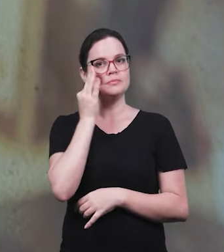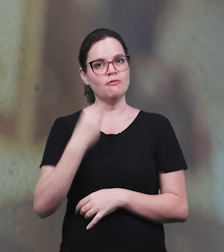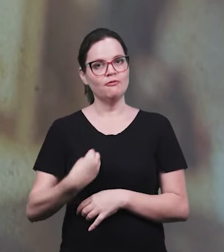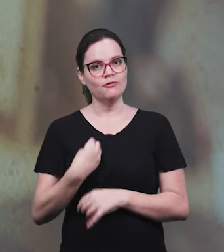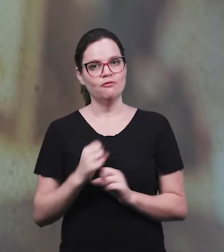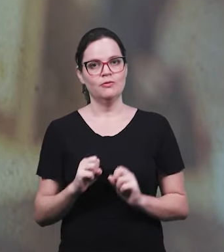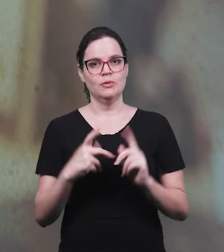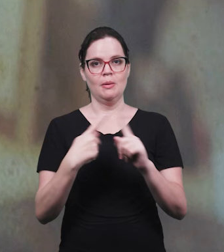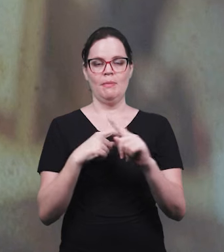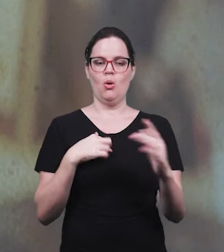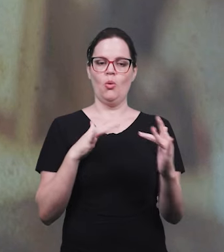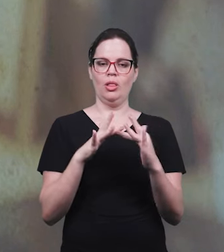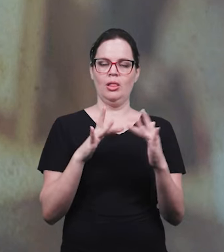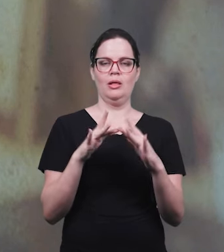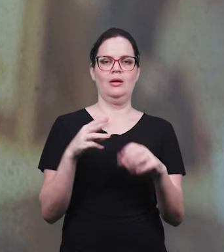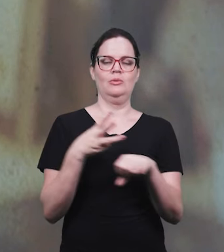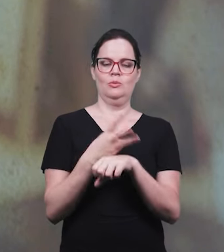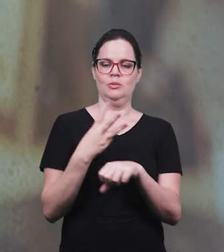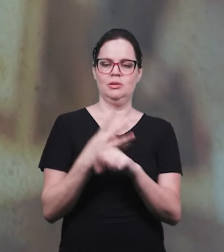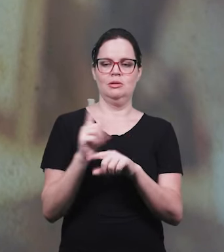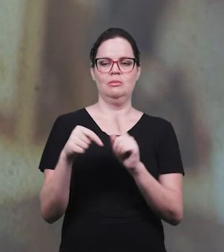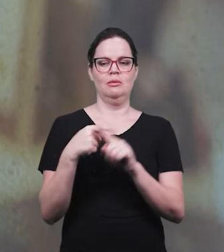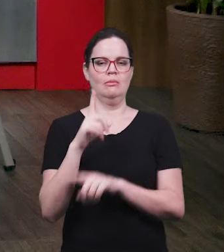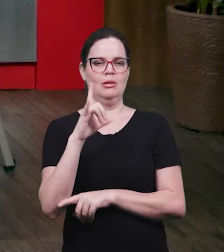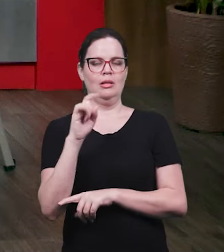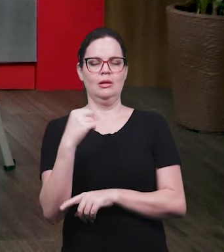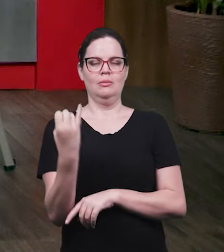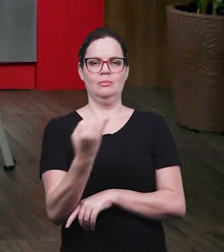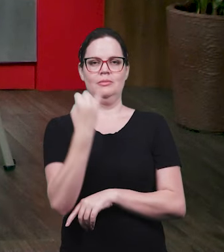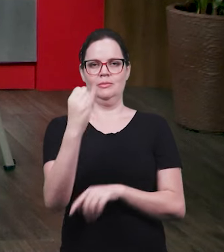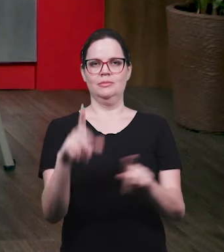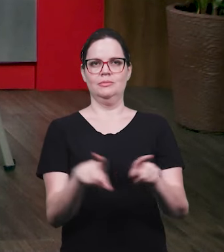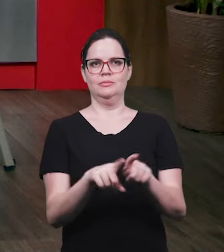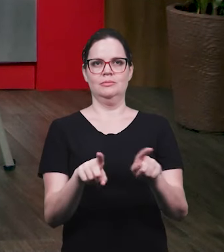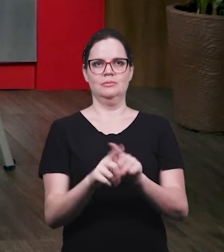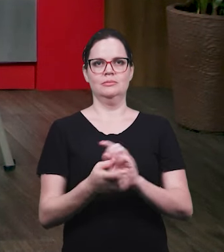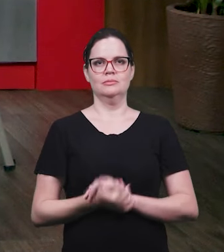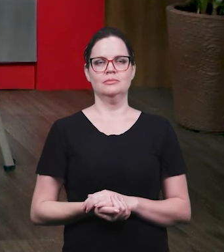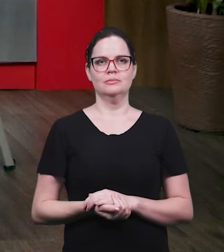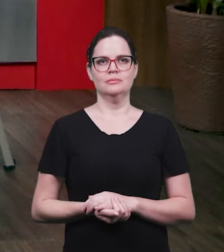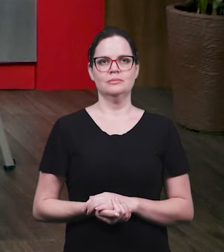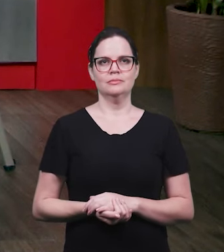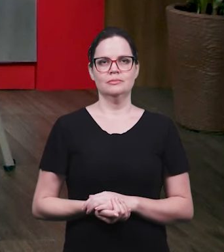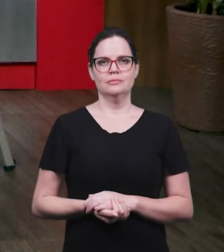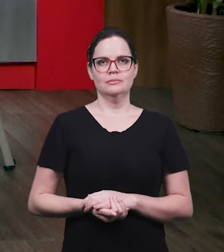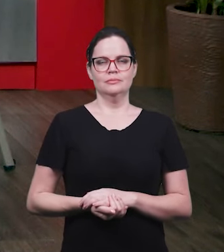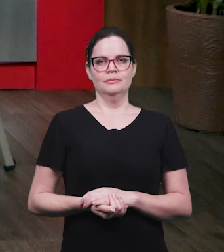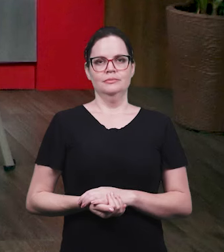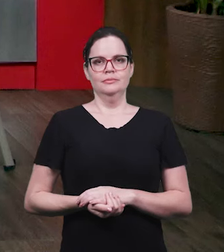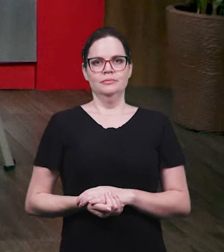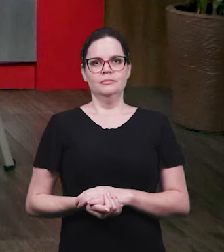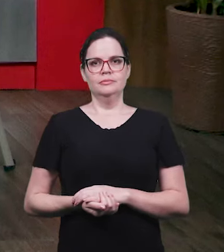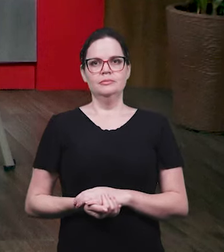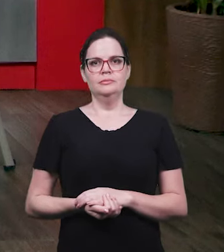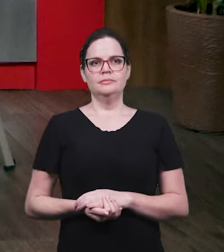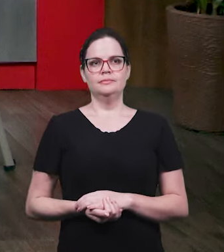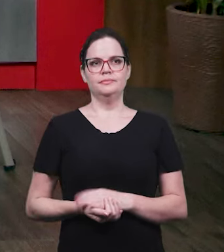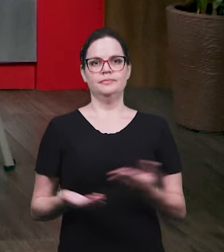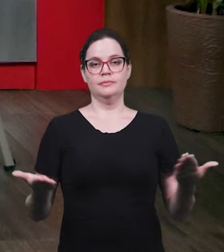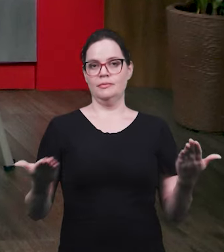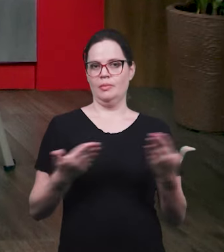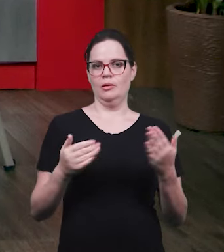os contatos são importantes, principalmente na questão de indicação de um cliente. Agora, um tema